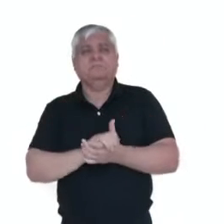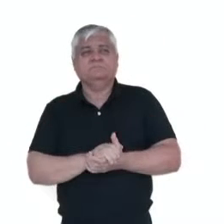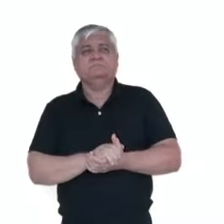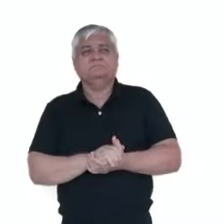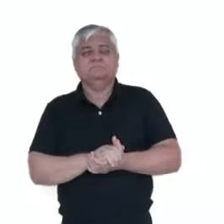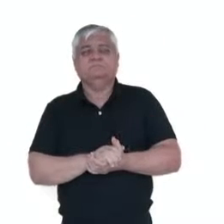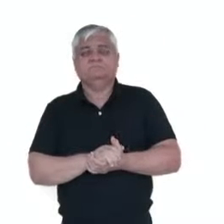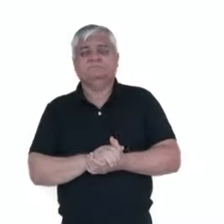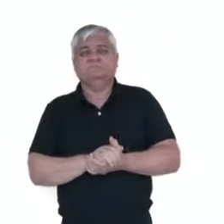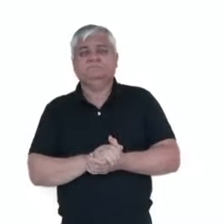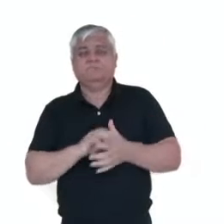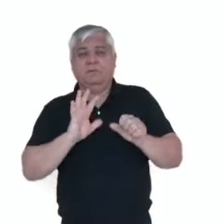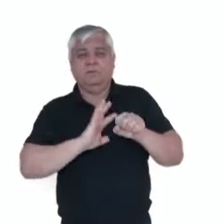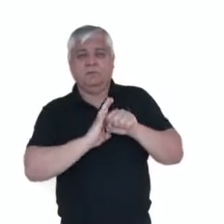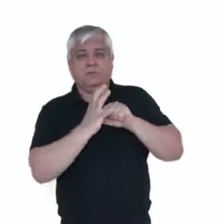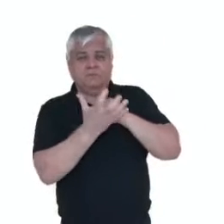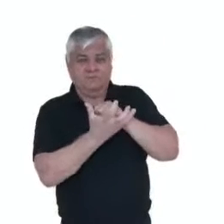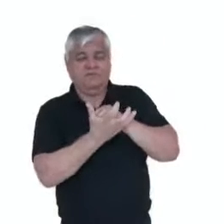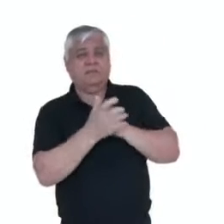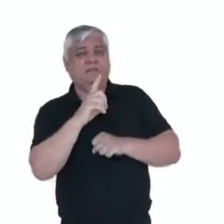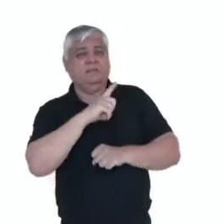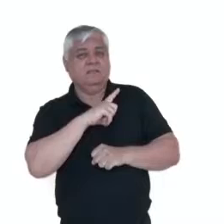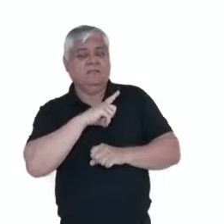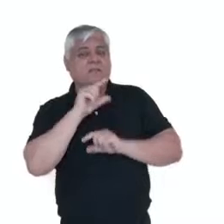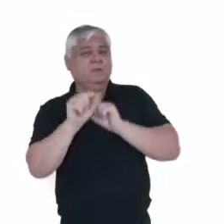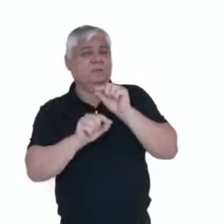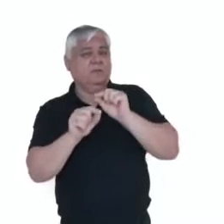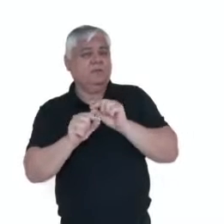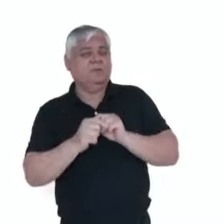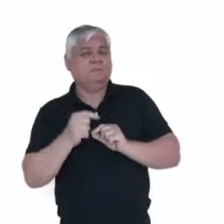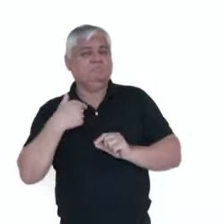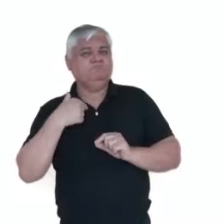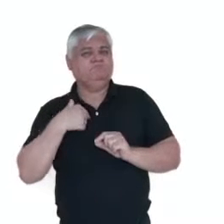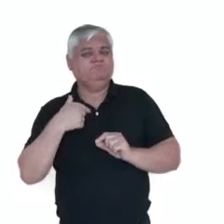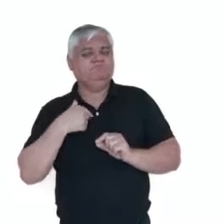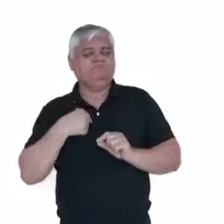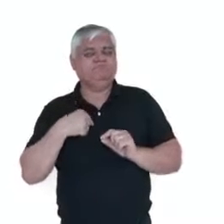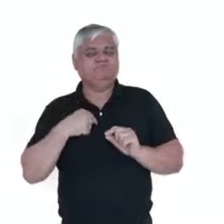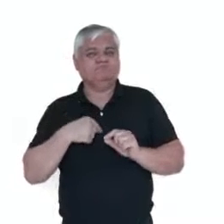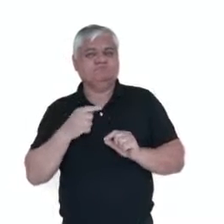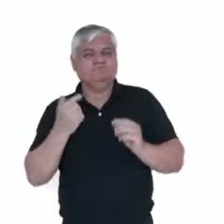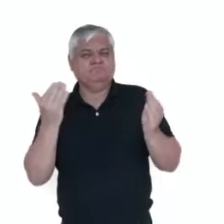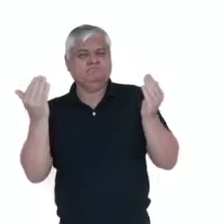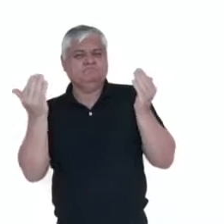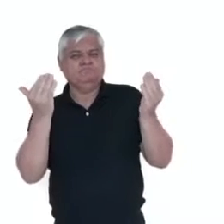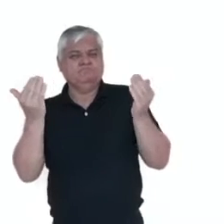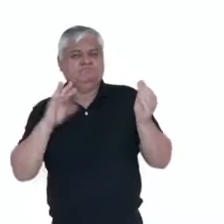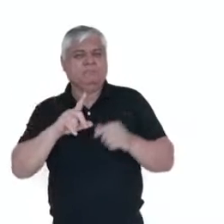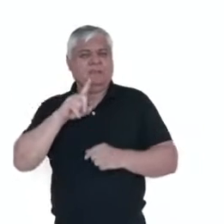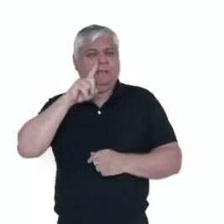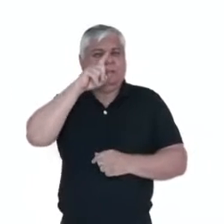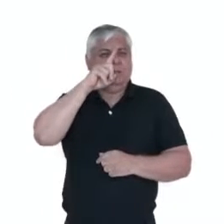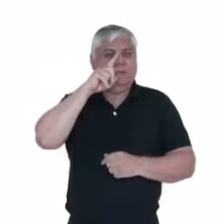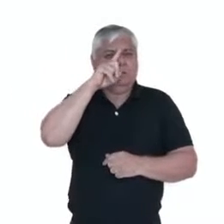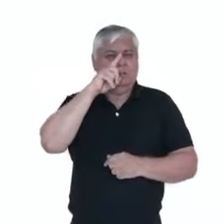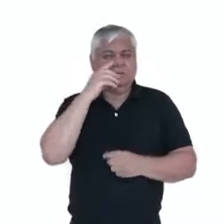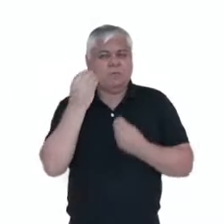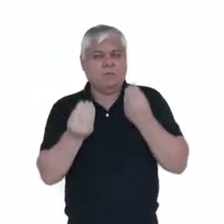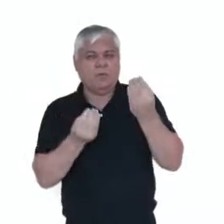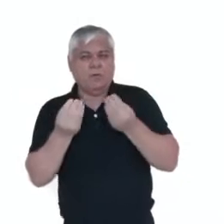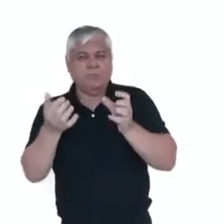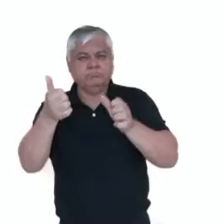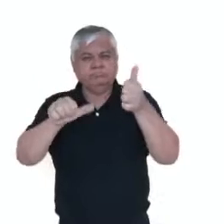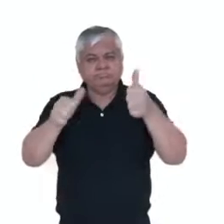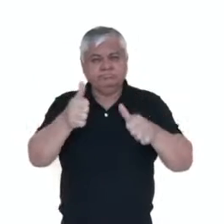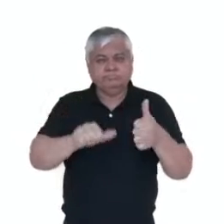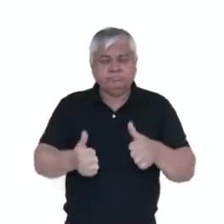A Covid-19 nos dá a chance de fazer um balanço dos riscos que estamos assumindo em nosso